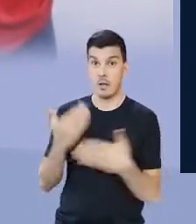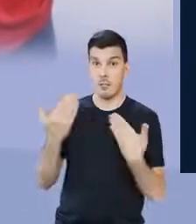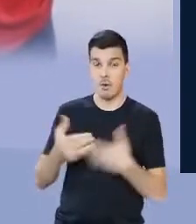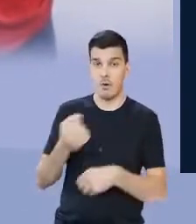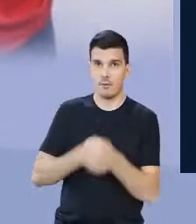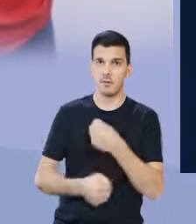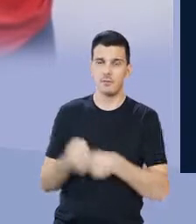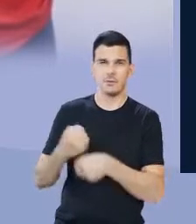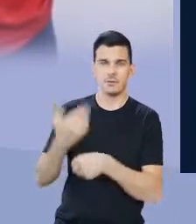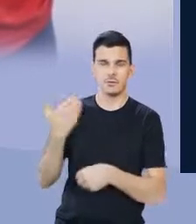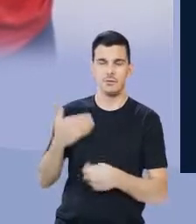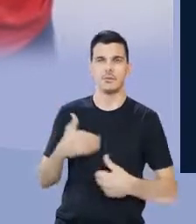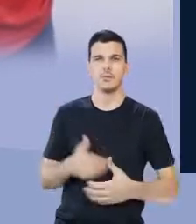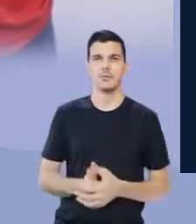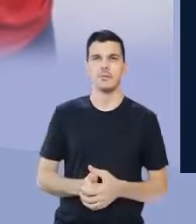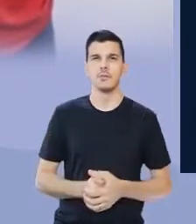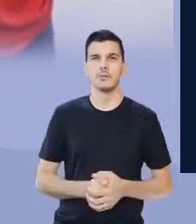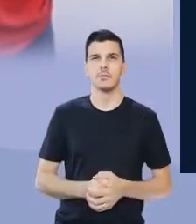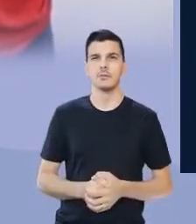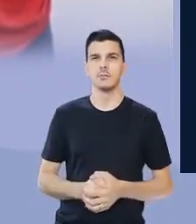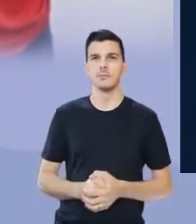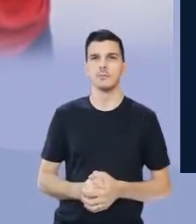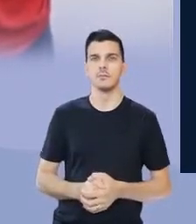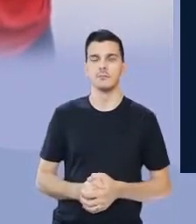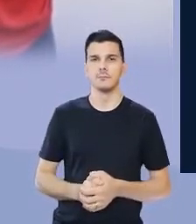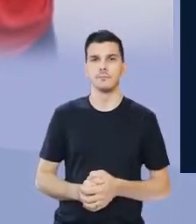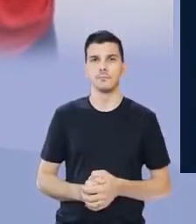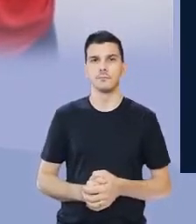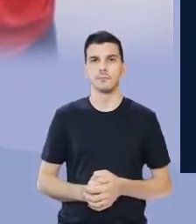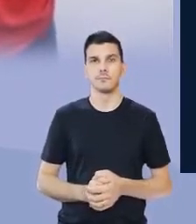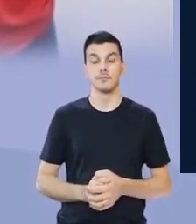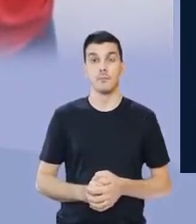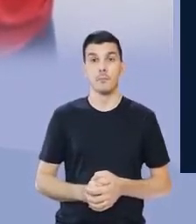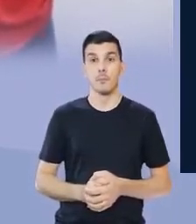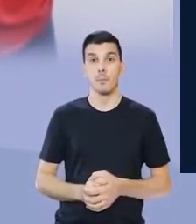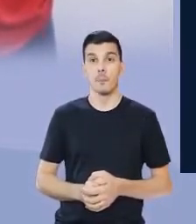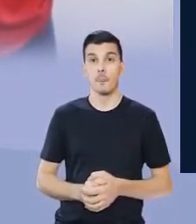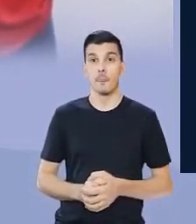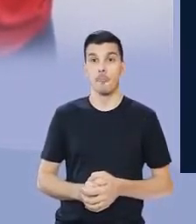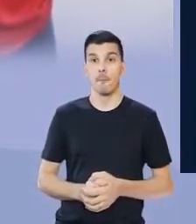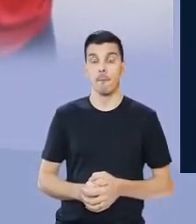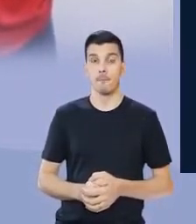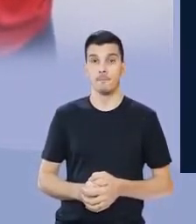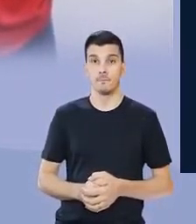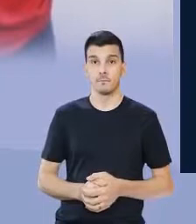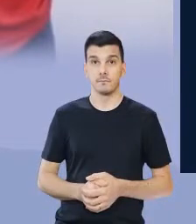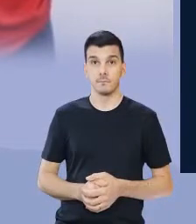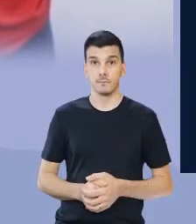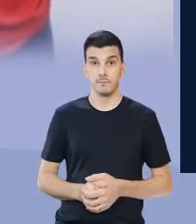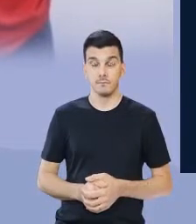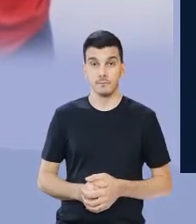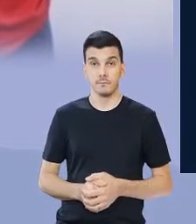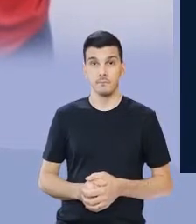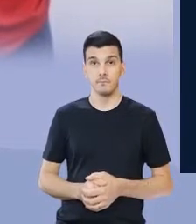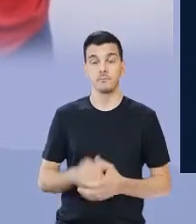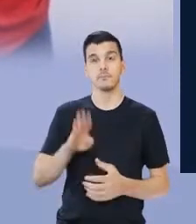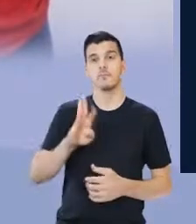ano passado. Did you pass your exam last year? He drank water and ate bread. Did he drink water and eat